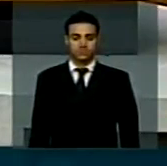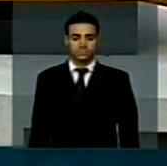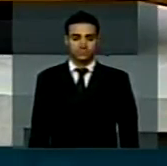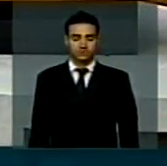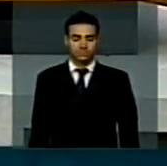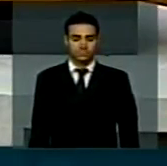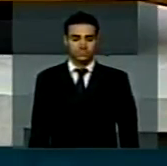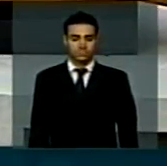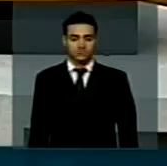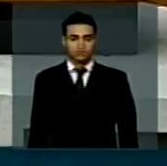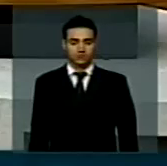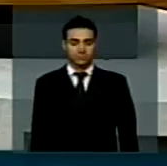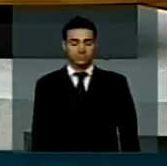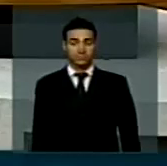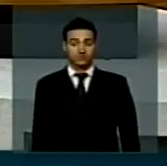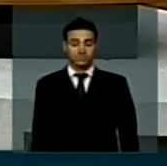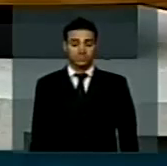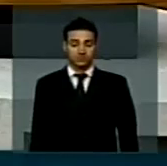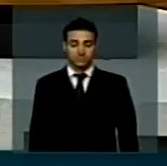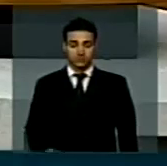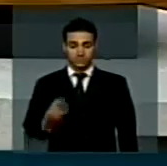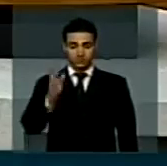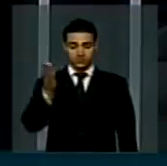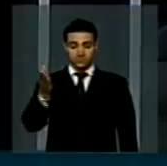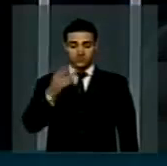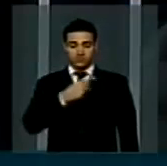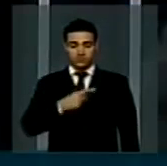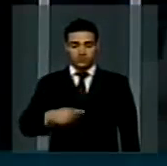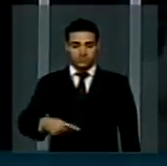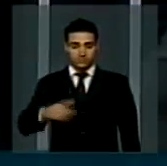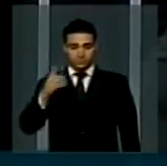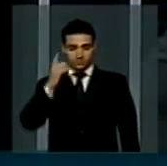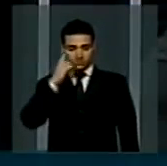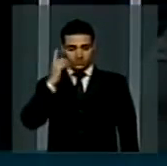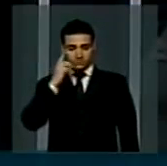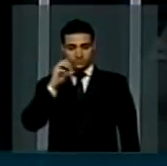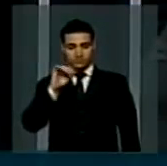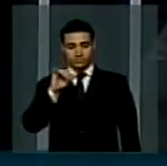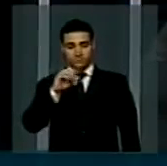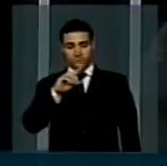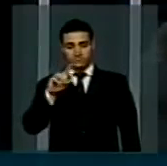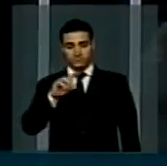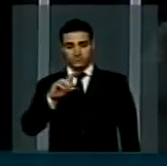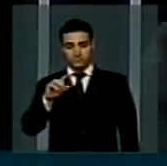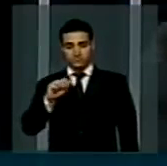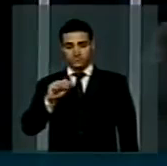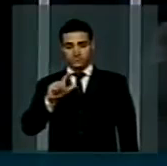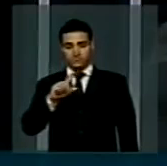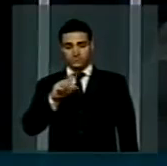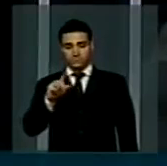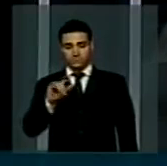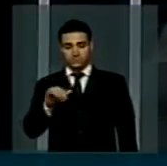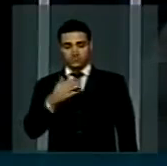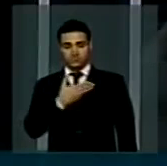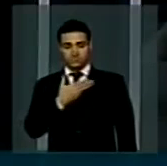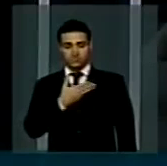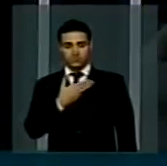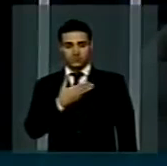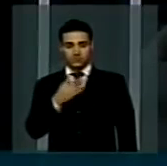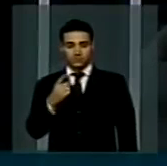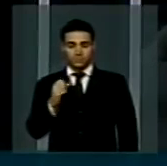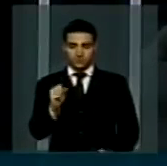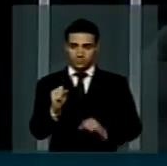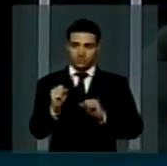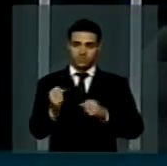Senhor presidente, deputado Exalci, querido amigo e defensor das causas